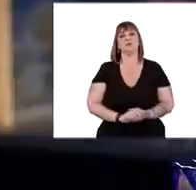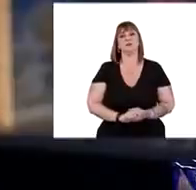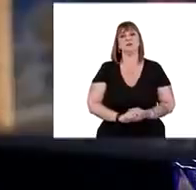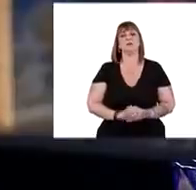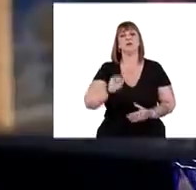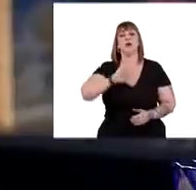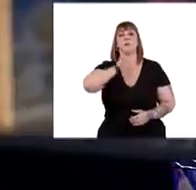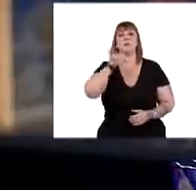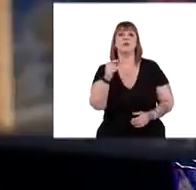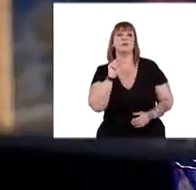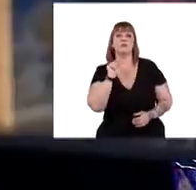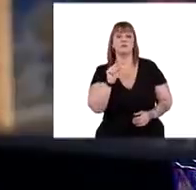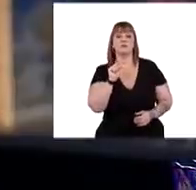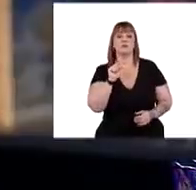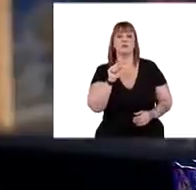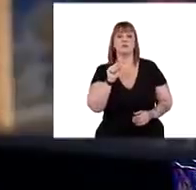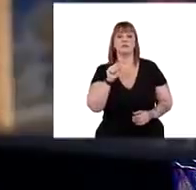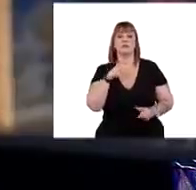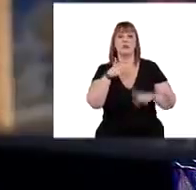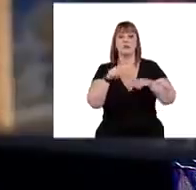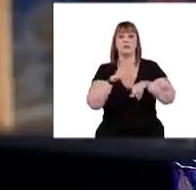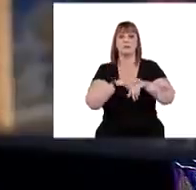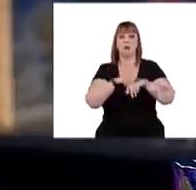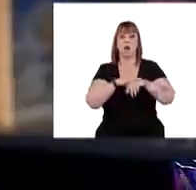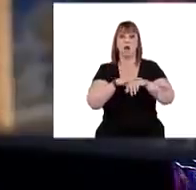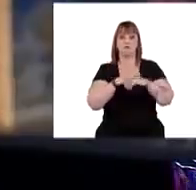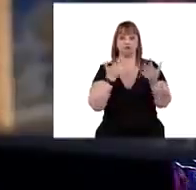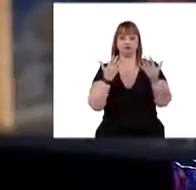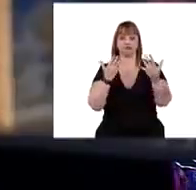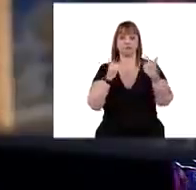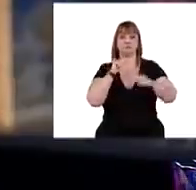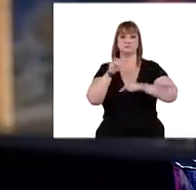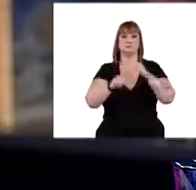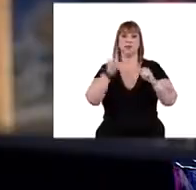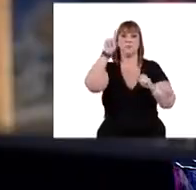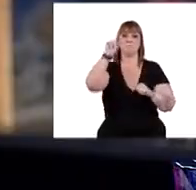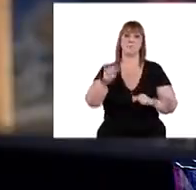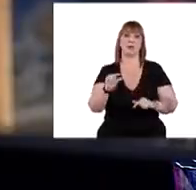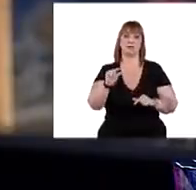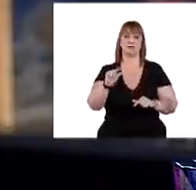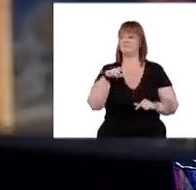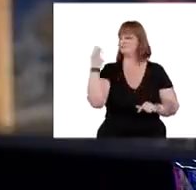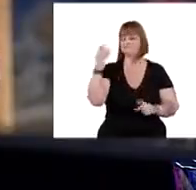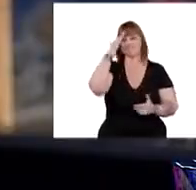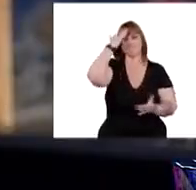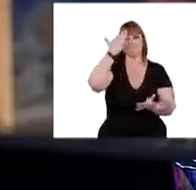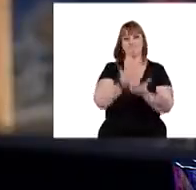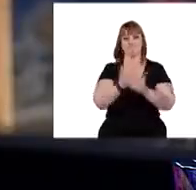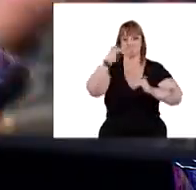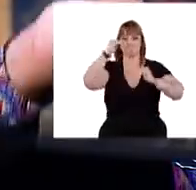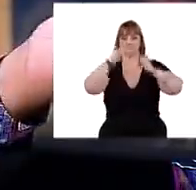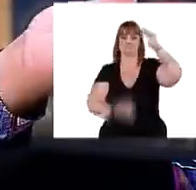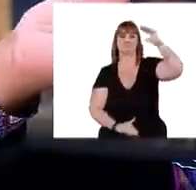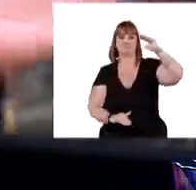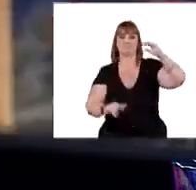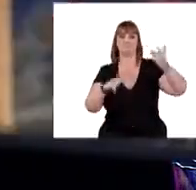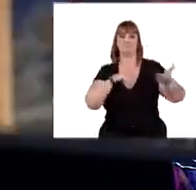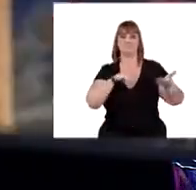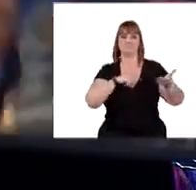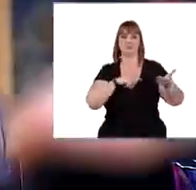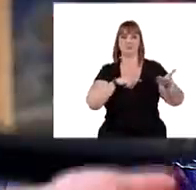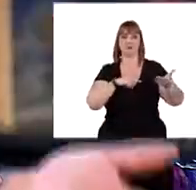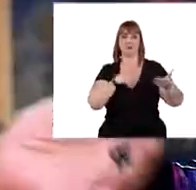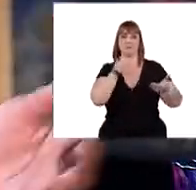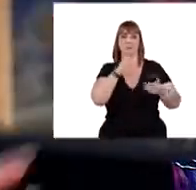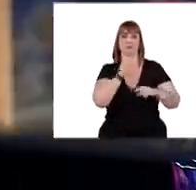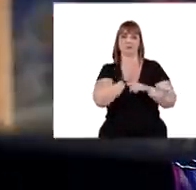que é aproveitado é aquela mão de obra barata, né? E a gente não acredita que essa desigualdade vai gerar um bem